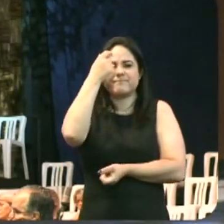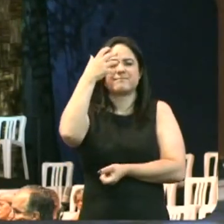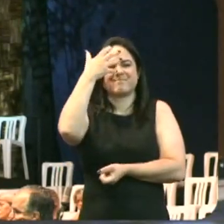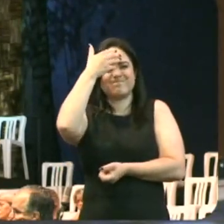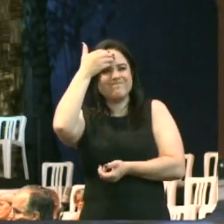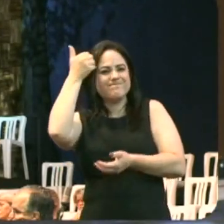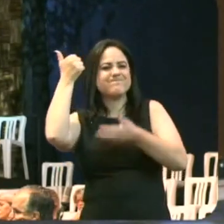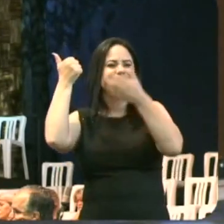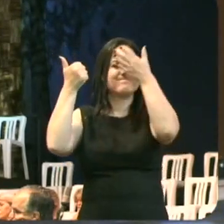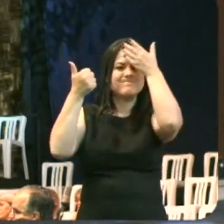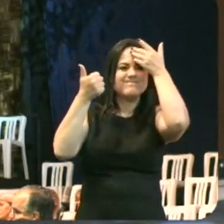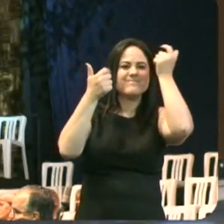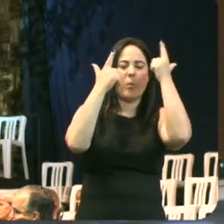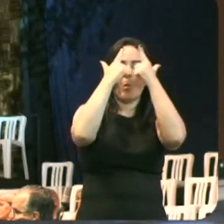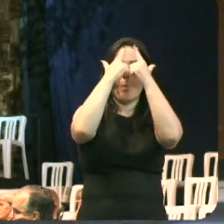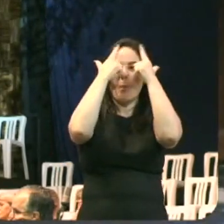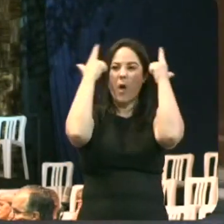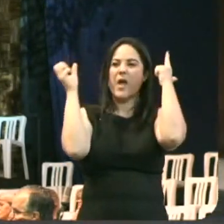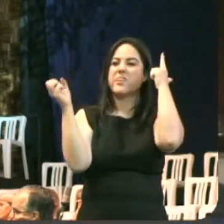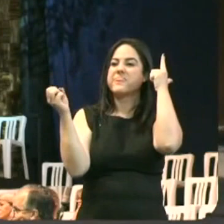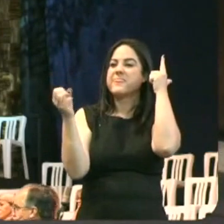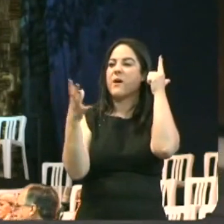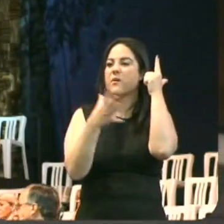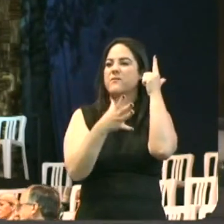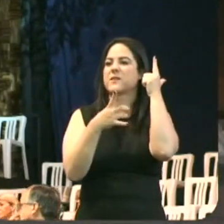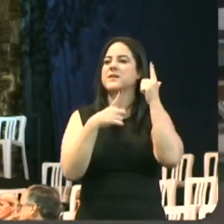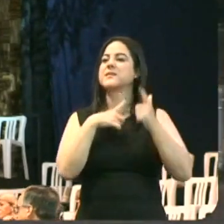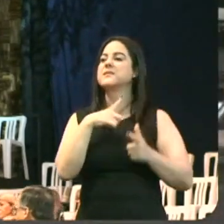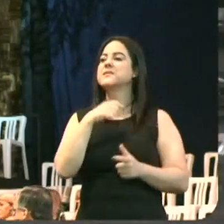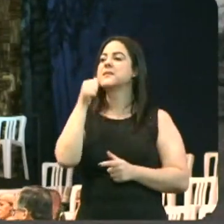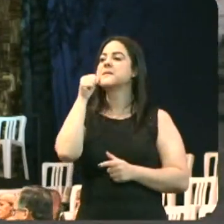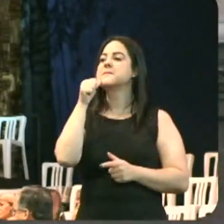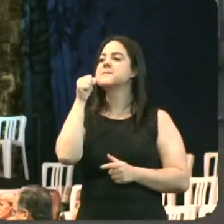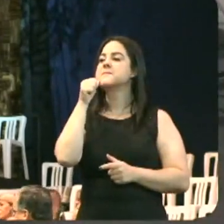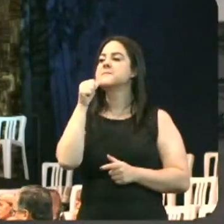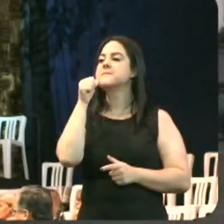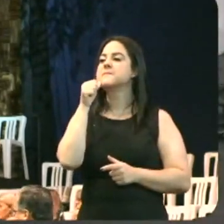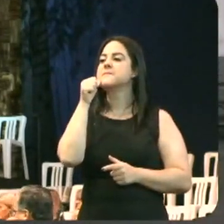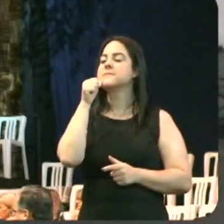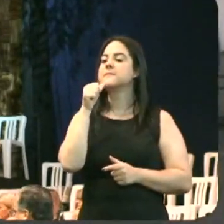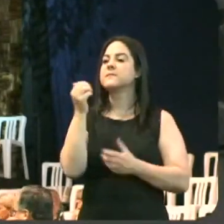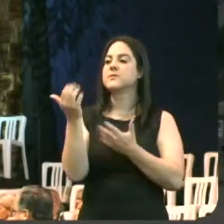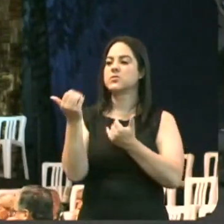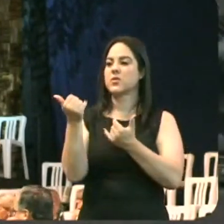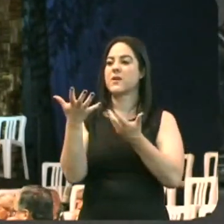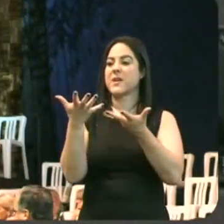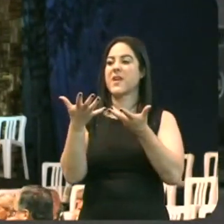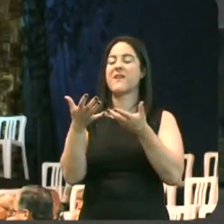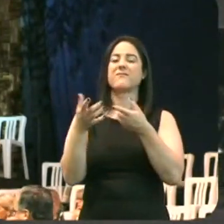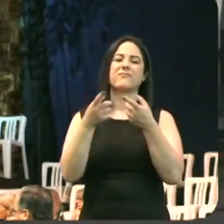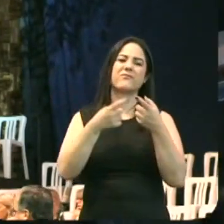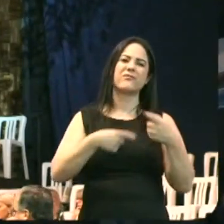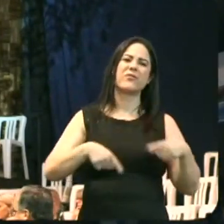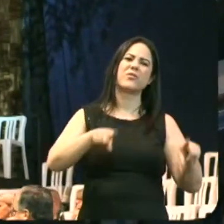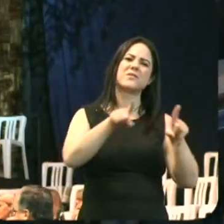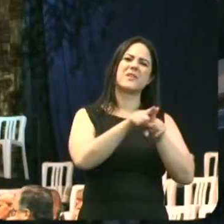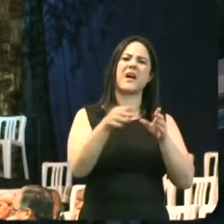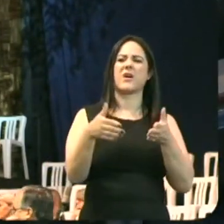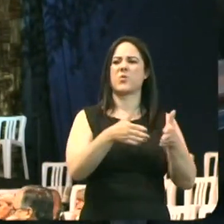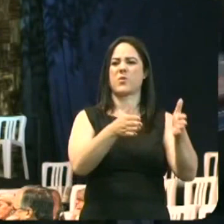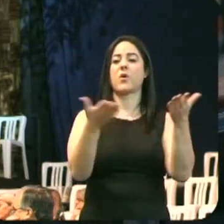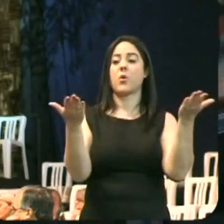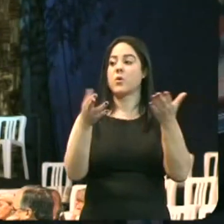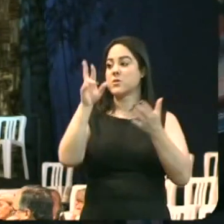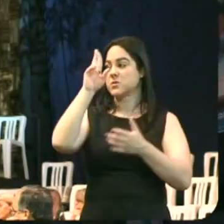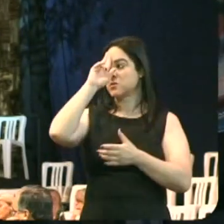de nós. Tem uma moça aí que está querendo voltar para a rua, tá? Hoje o Senhor vai